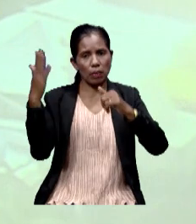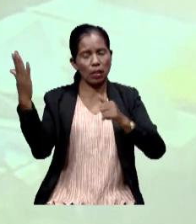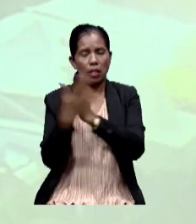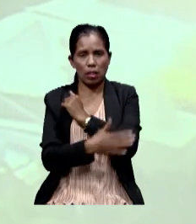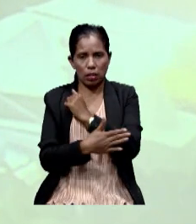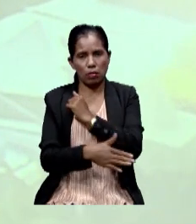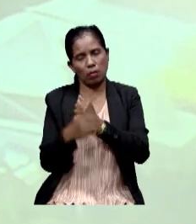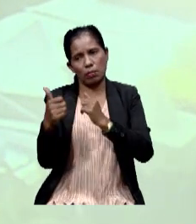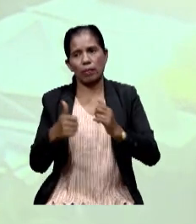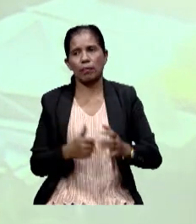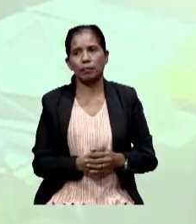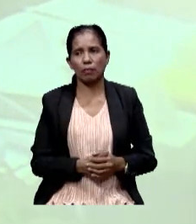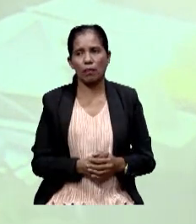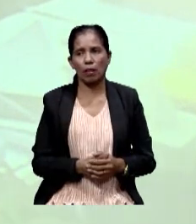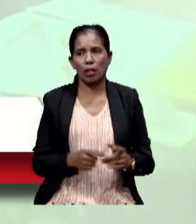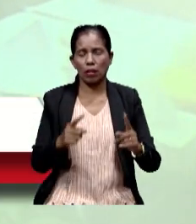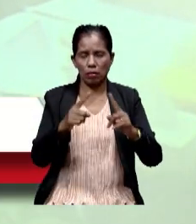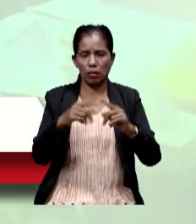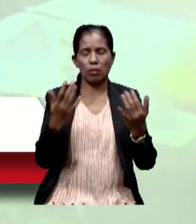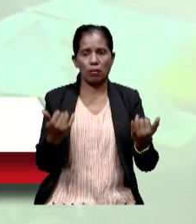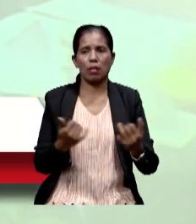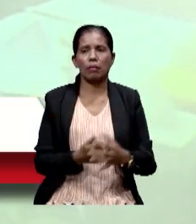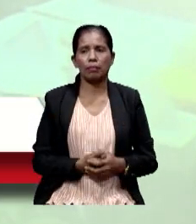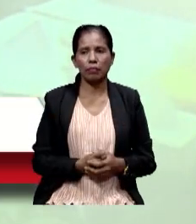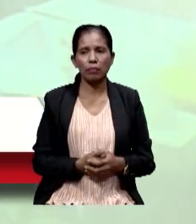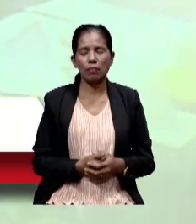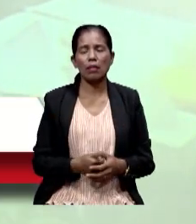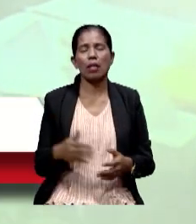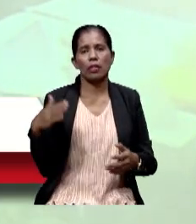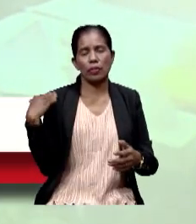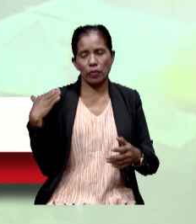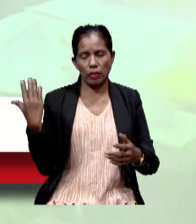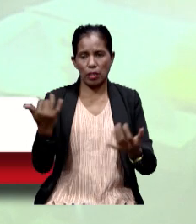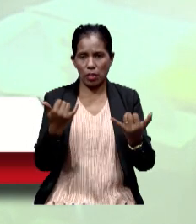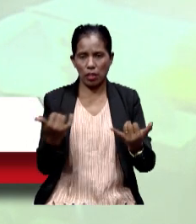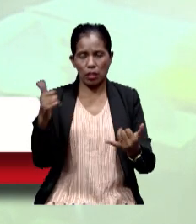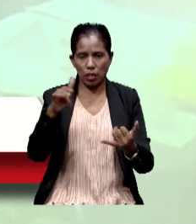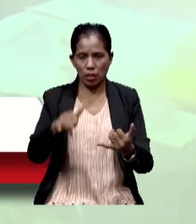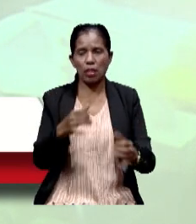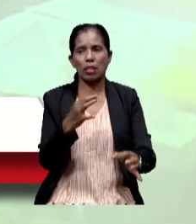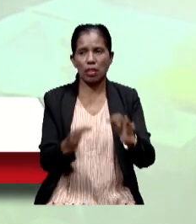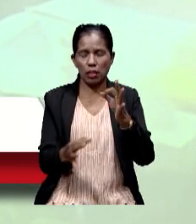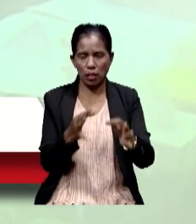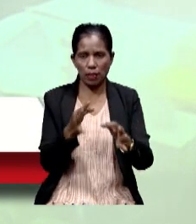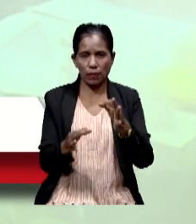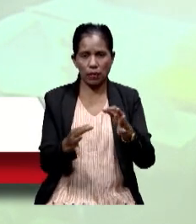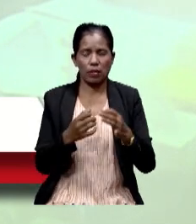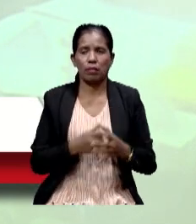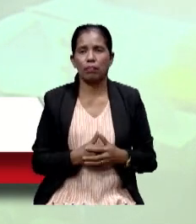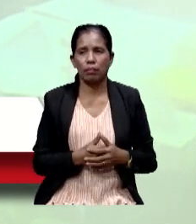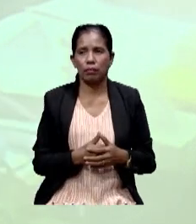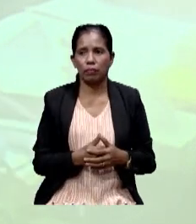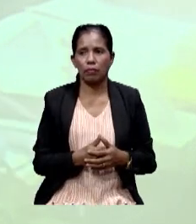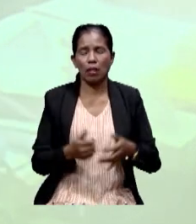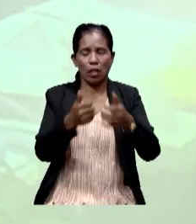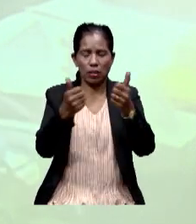ne, mais menos tohe nebe, pa jovem sira ne be maka kari ki iha azensi